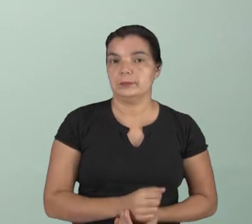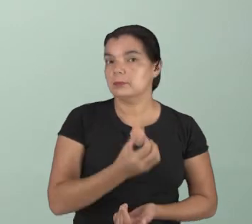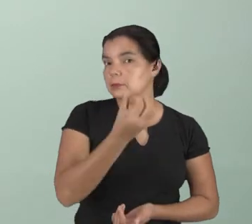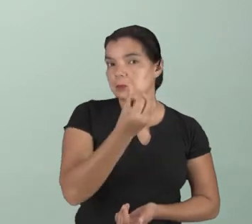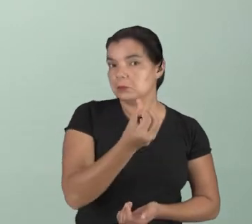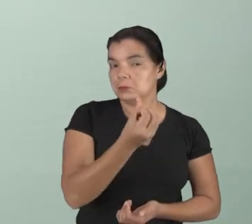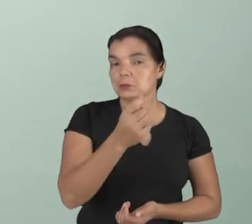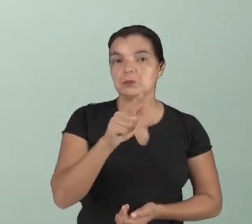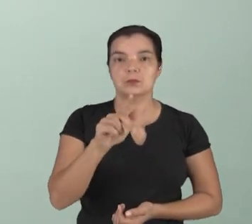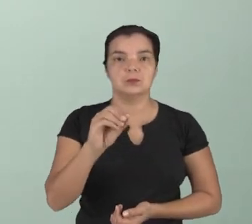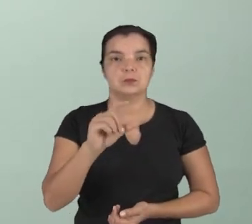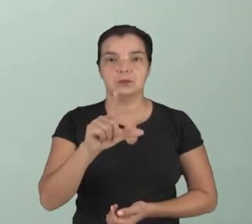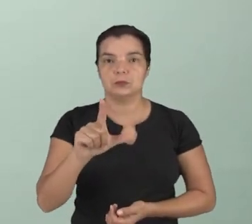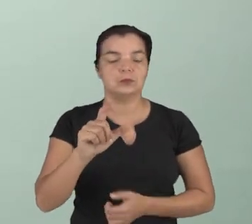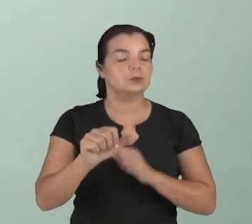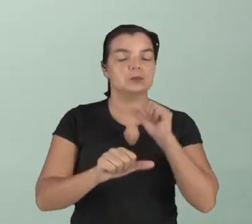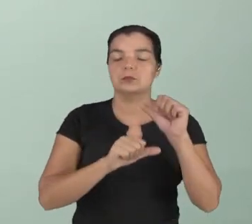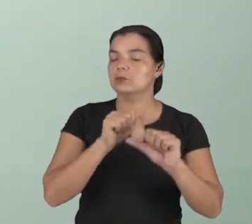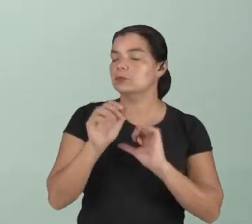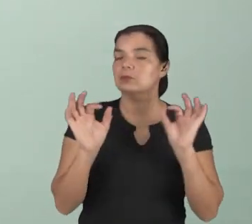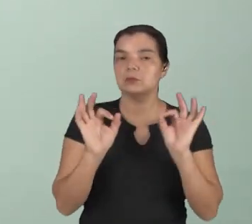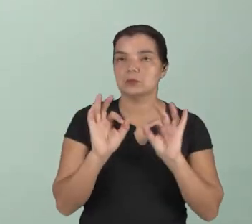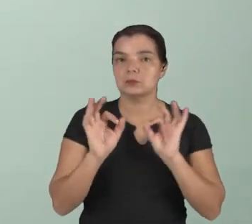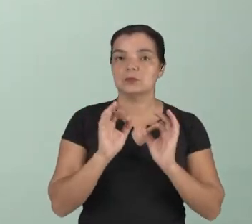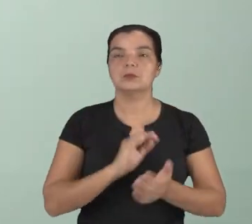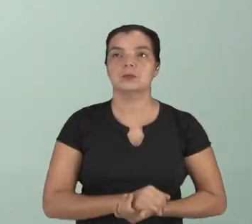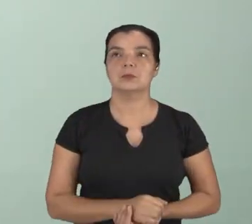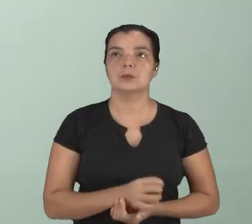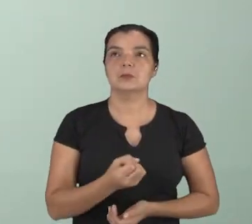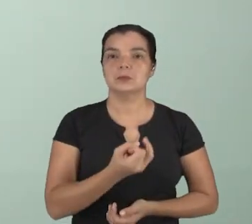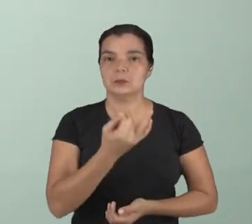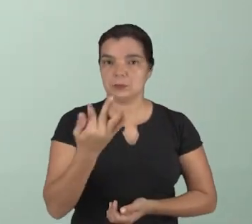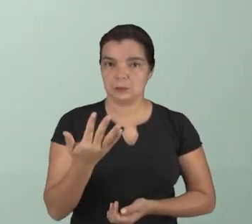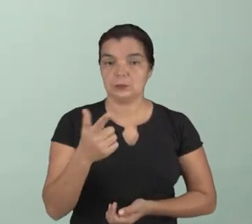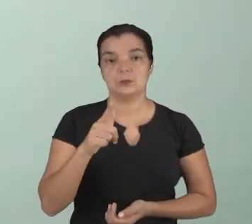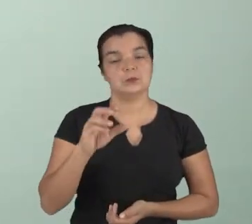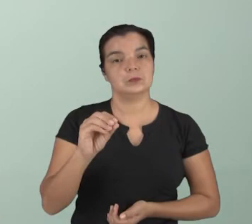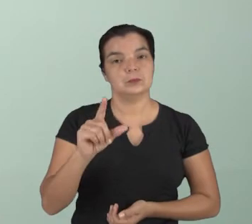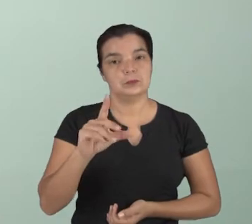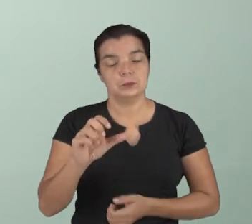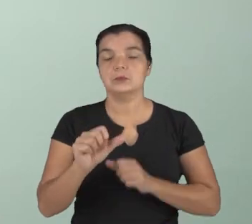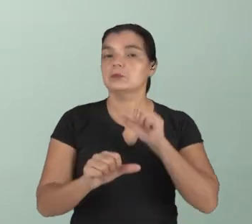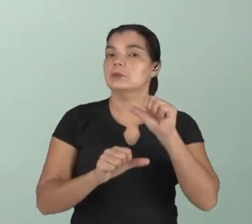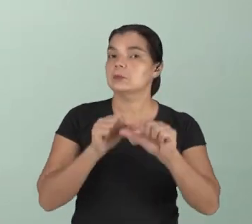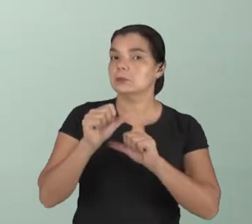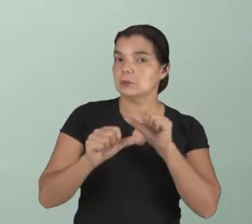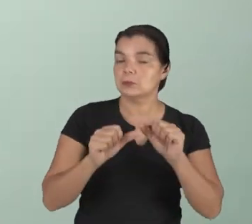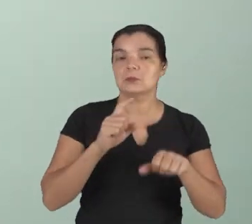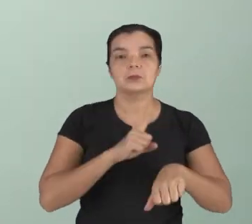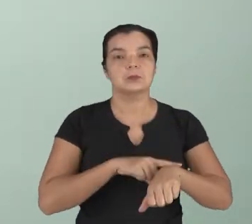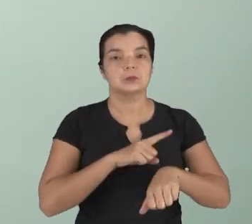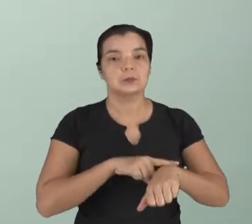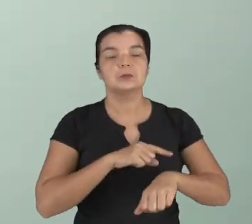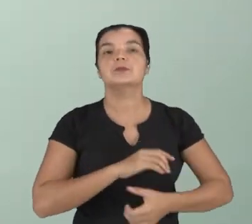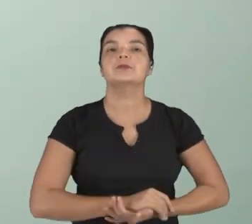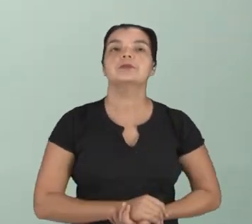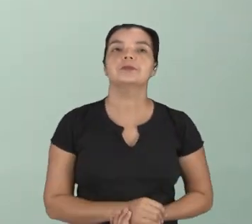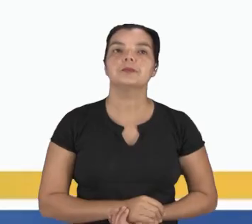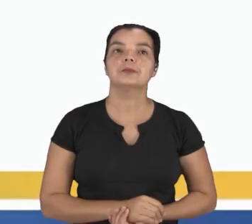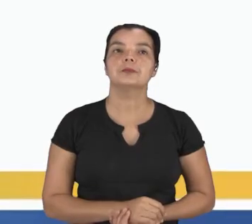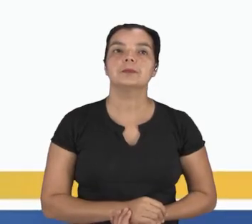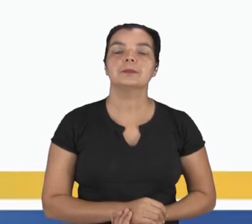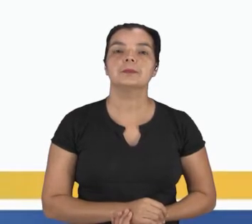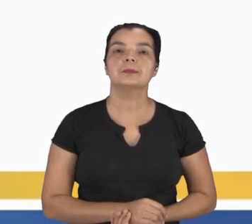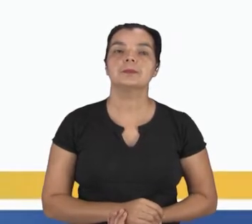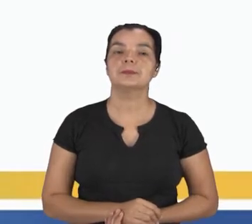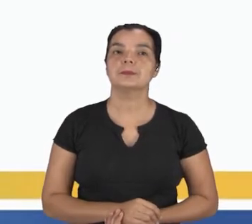cerca. Não altera a quantidade de gols, só vai alterar o tempo. Então